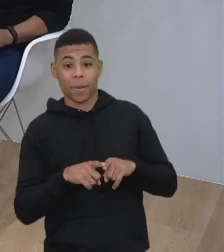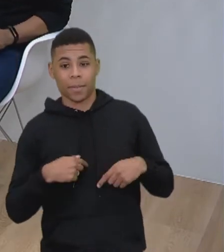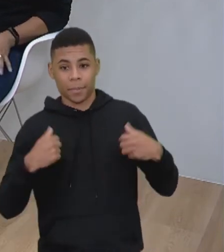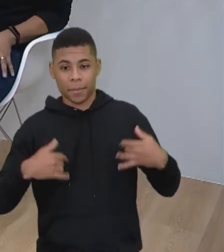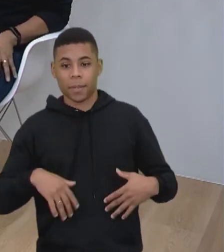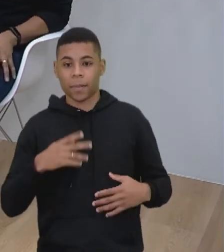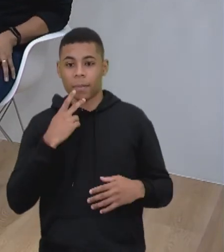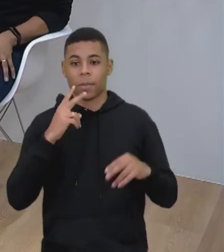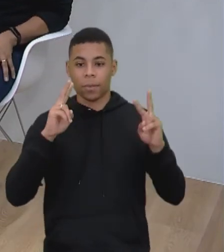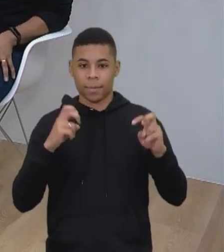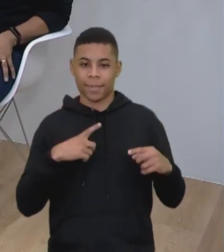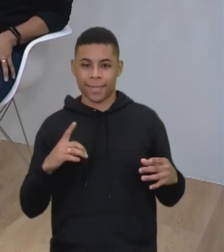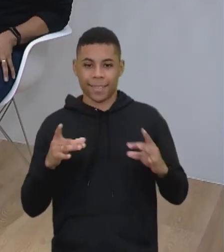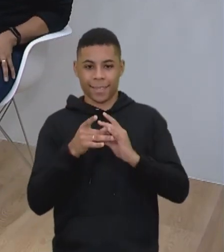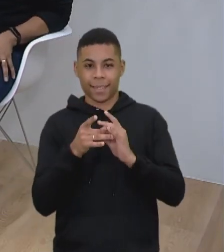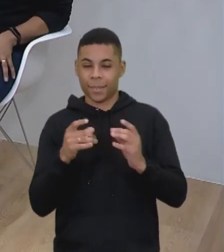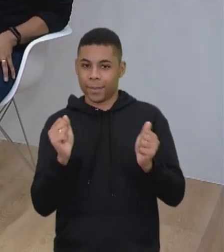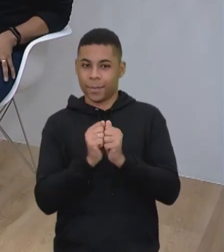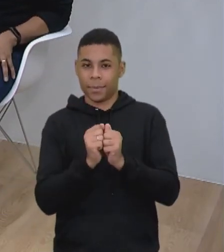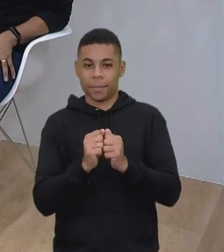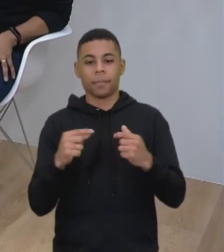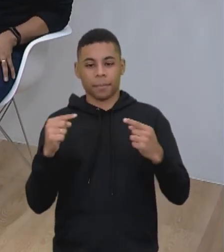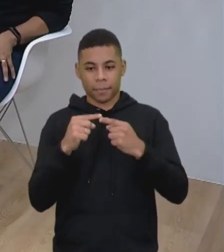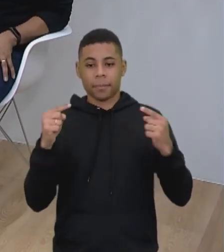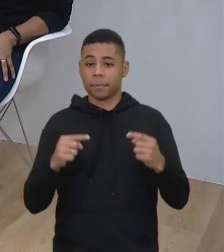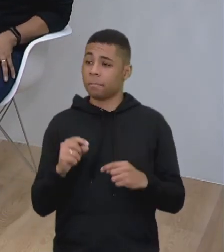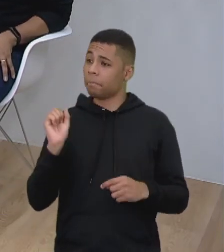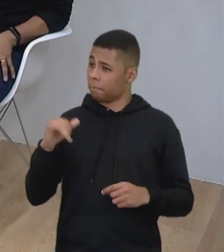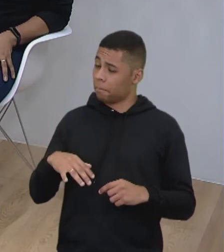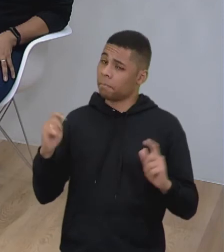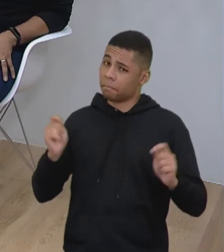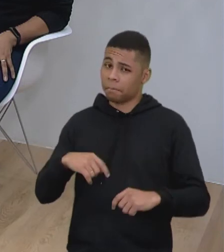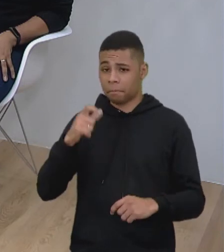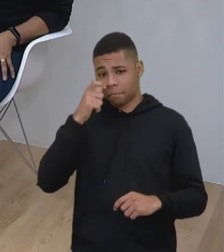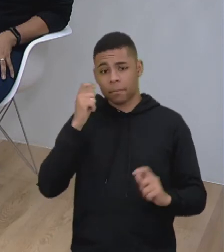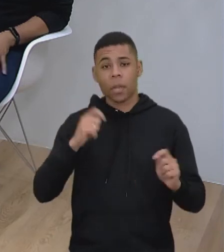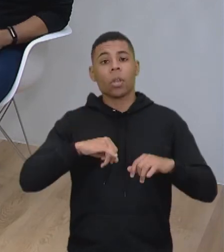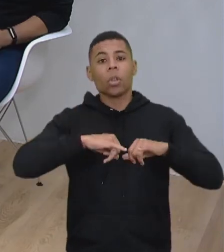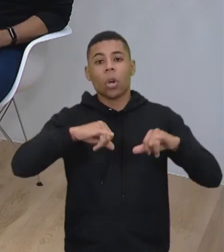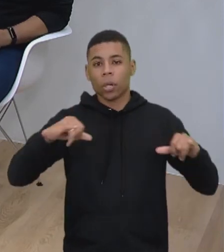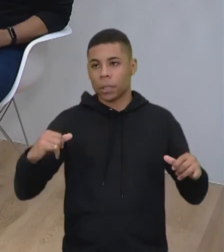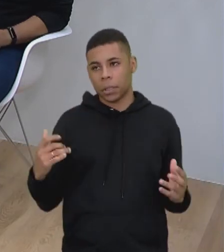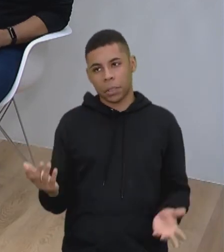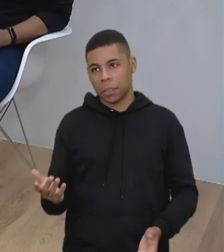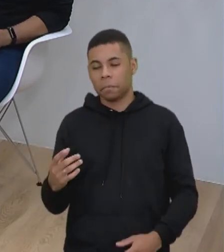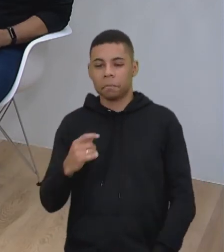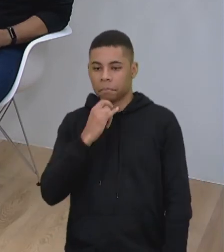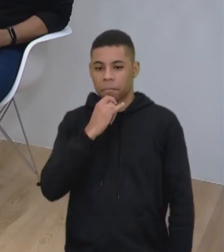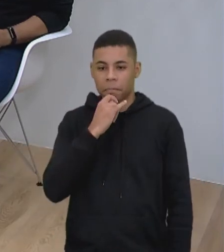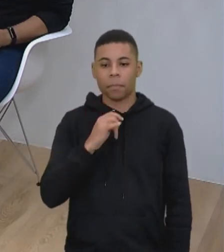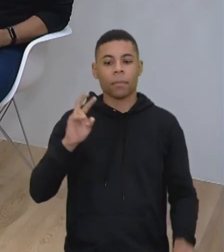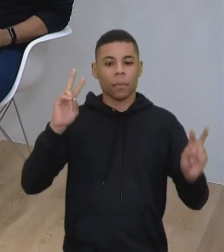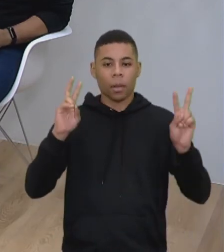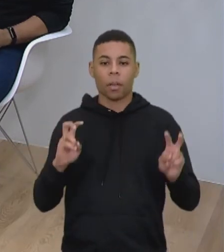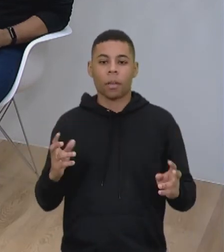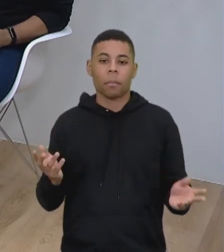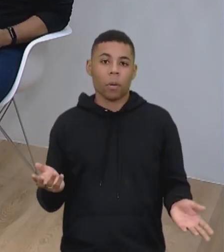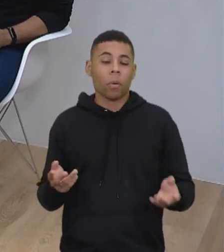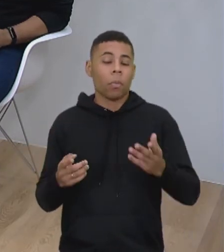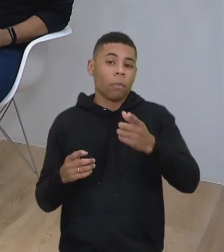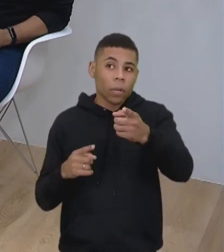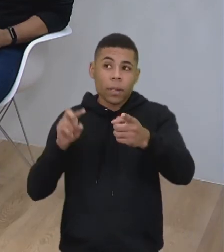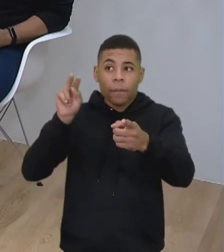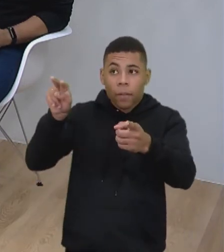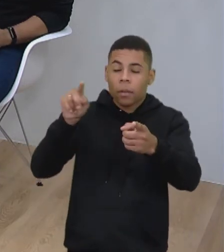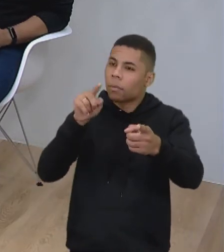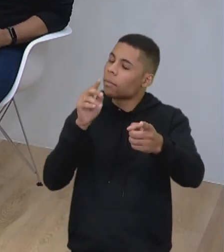o link, né? Mas pode observar algo daqui, né? Alguma notícia, como a notícia é tratada, como um tema é tratado, algo que você observou,